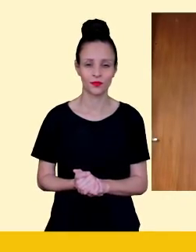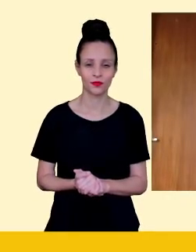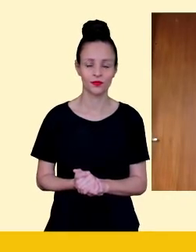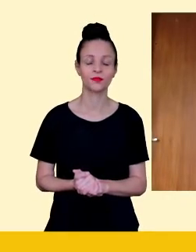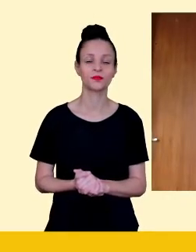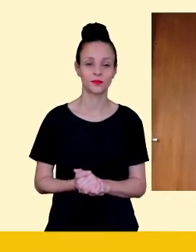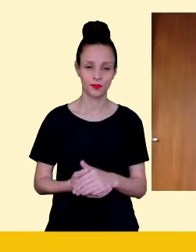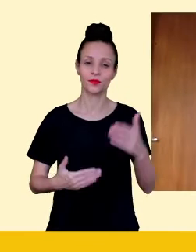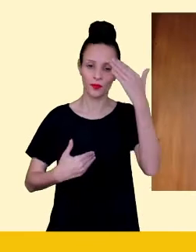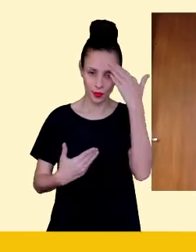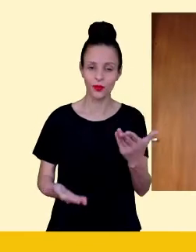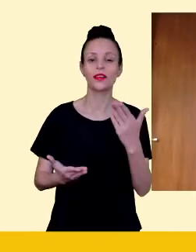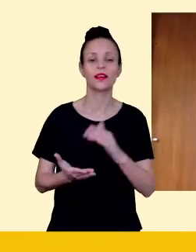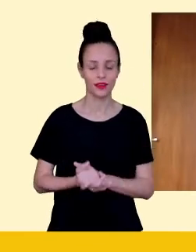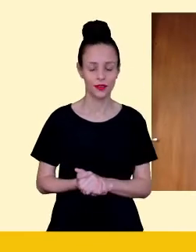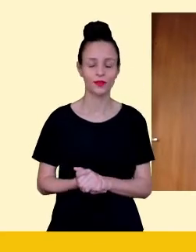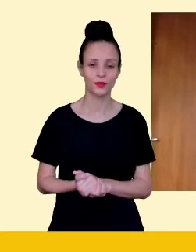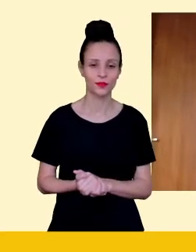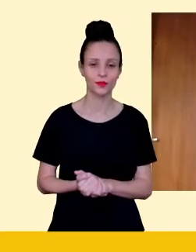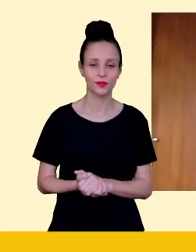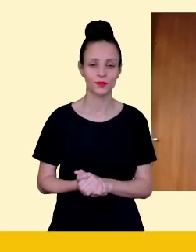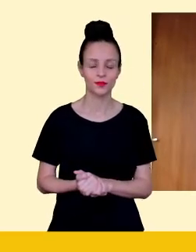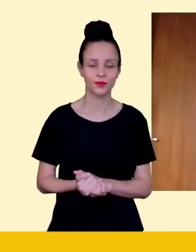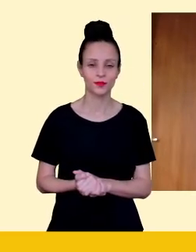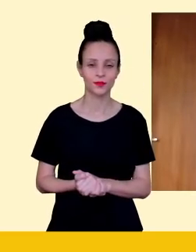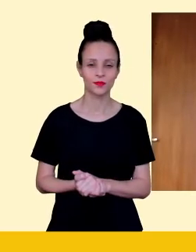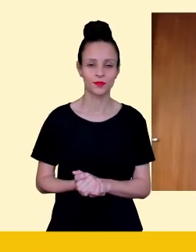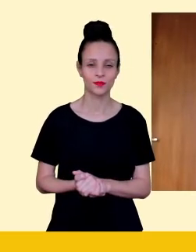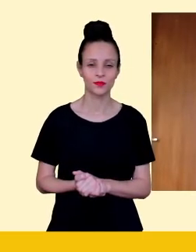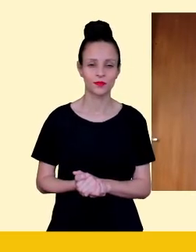Obrigada, Camila. Gente, tem um